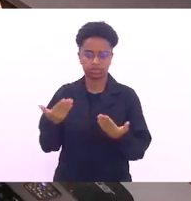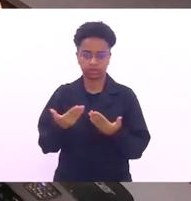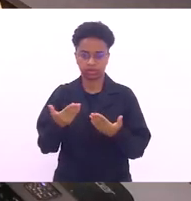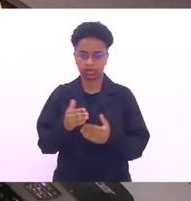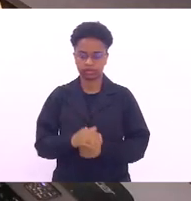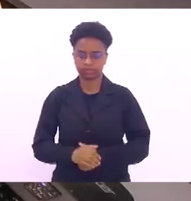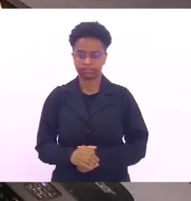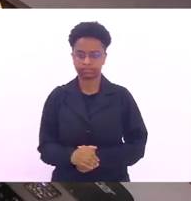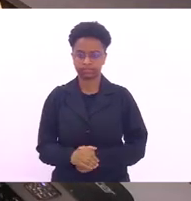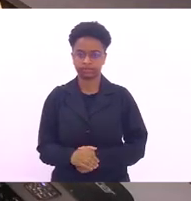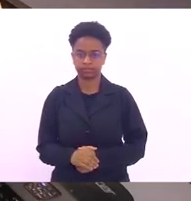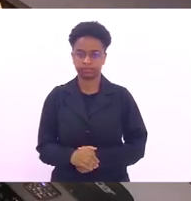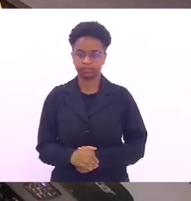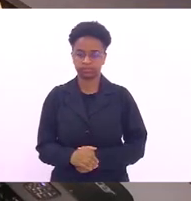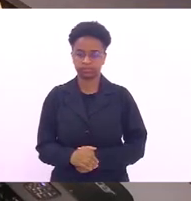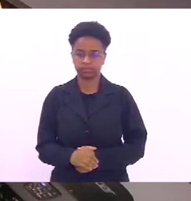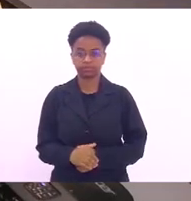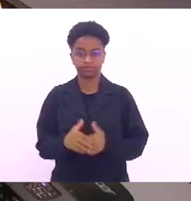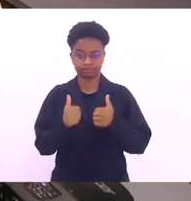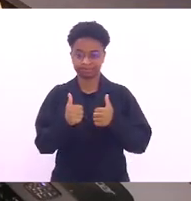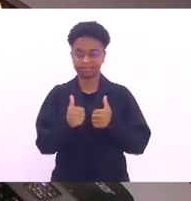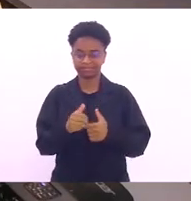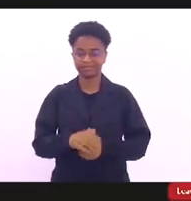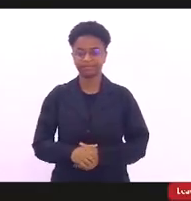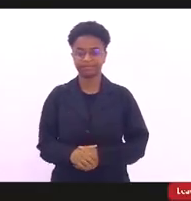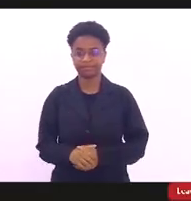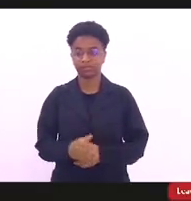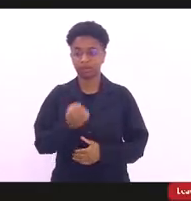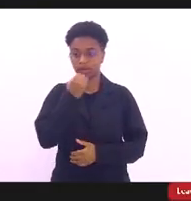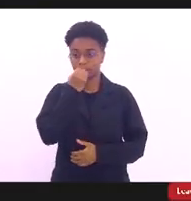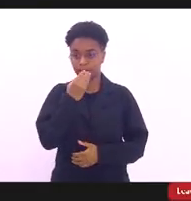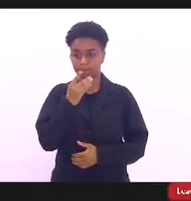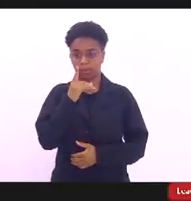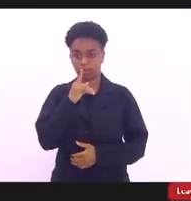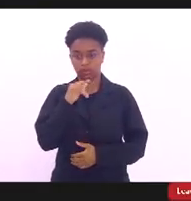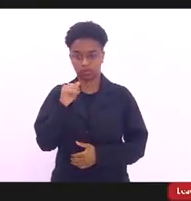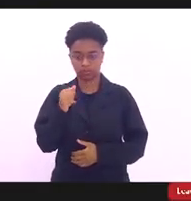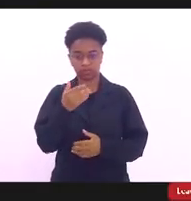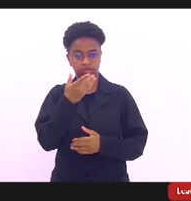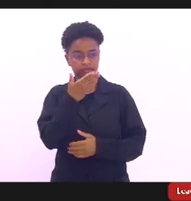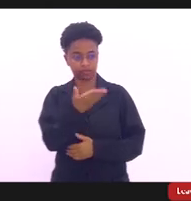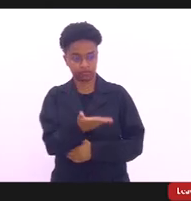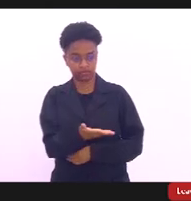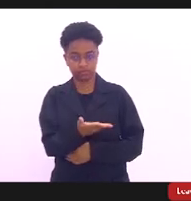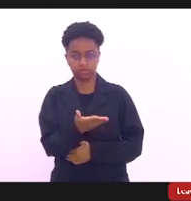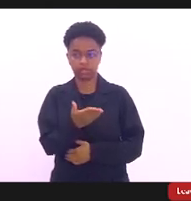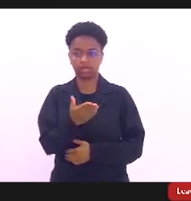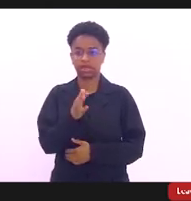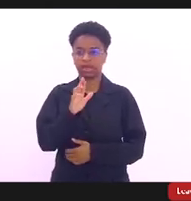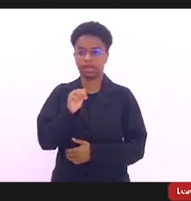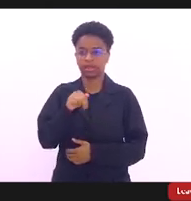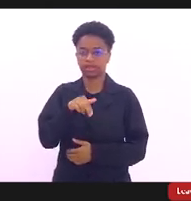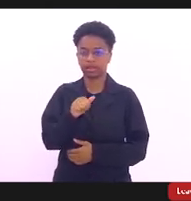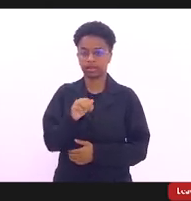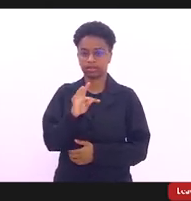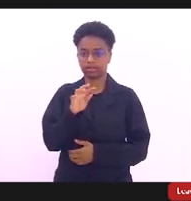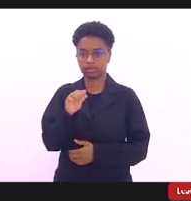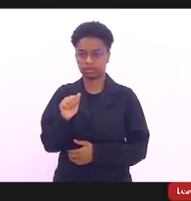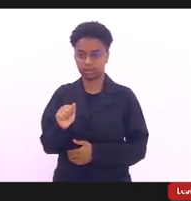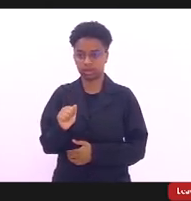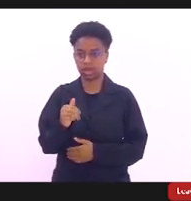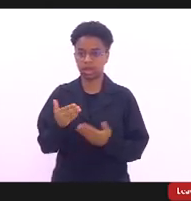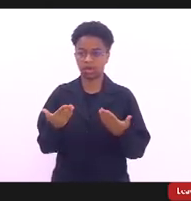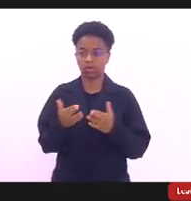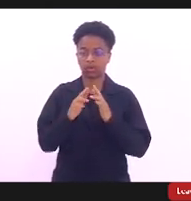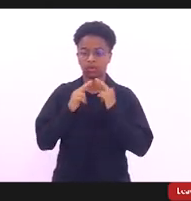por favor Tá bom Renato olha Bom dia aí a você Renato exigindo aí essa essa